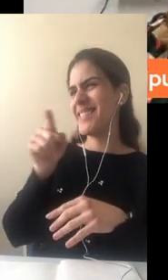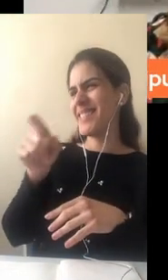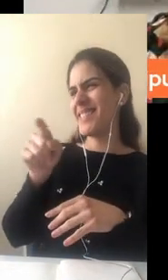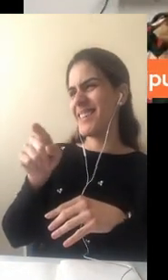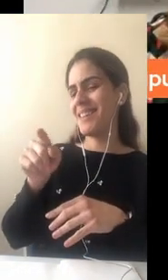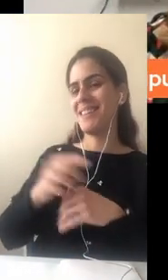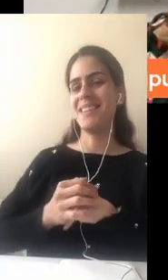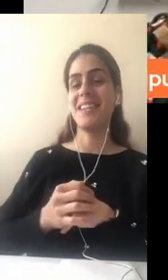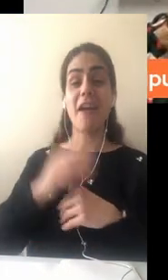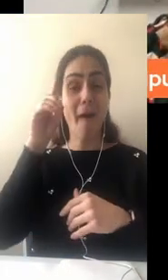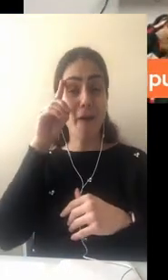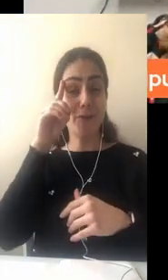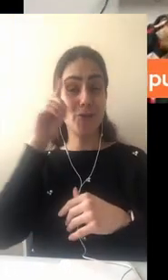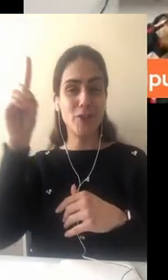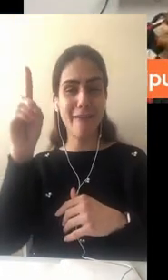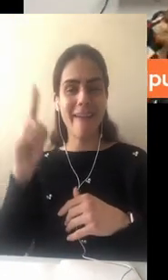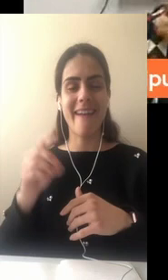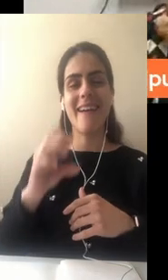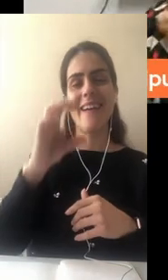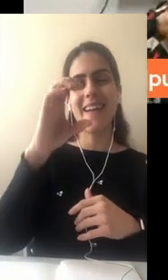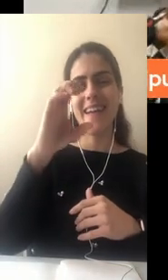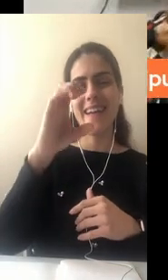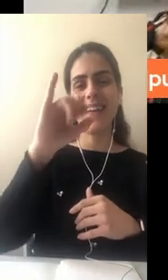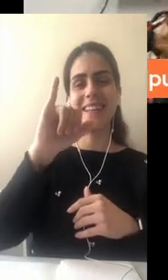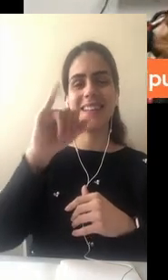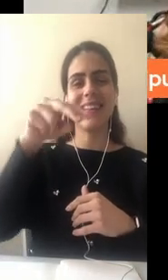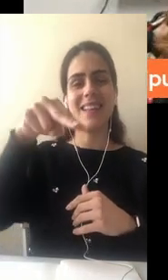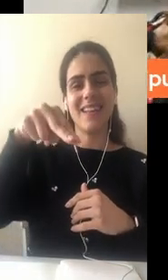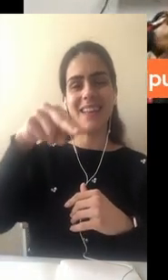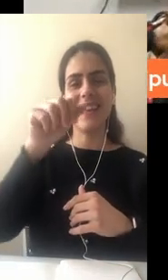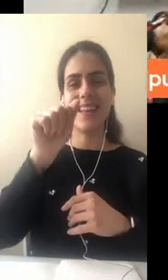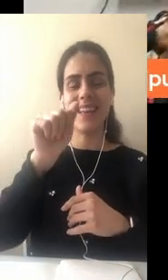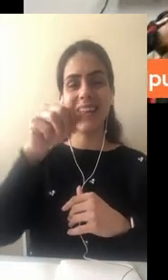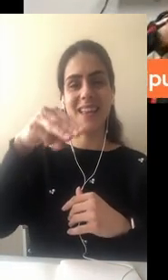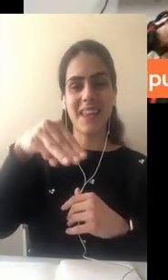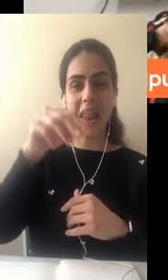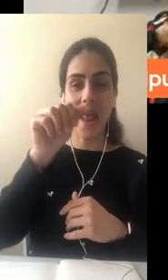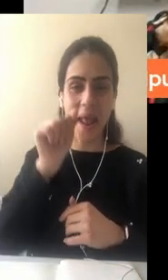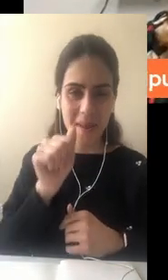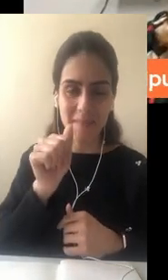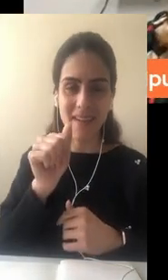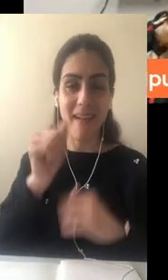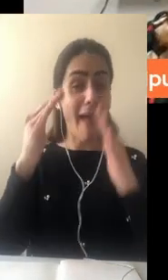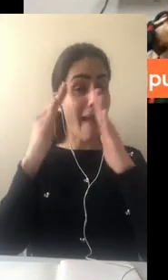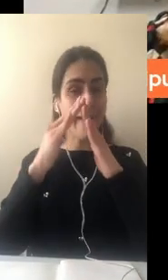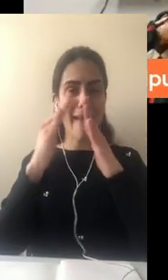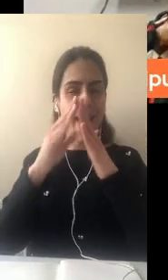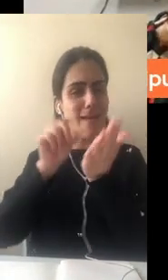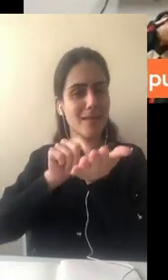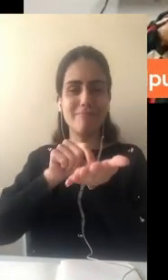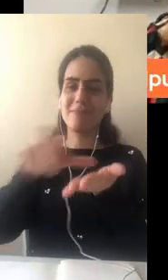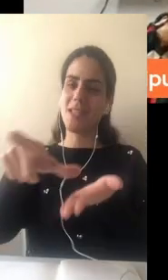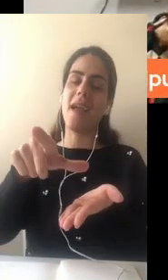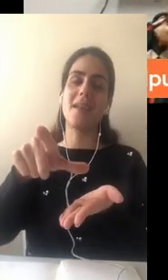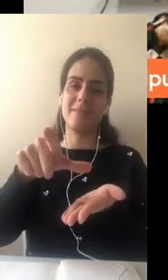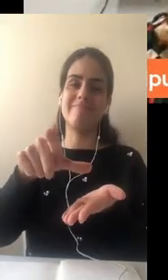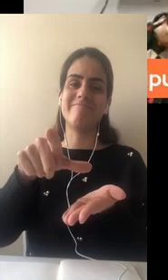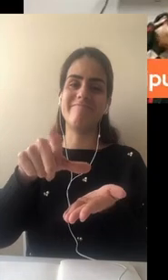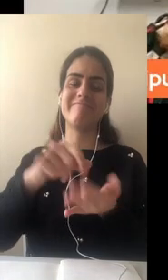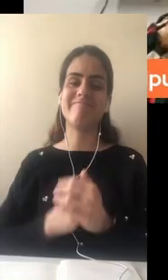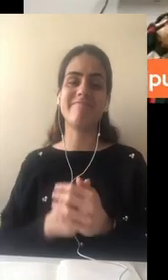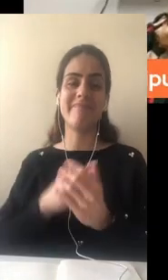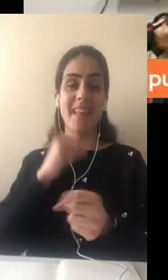isso muito com o Theo, né? Era dia de cinema. Então, eu sempre fiz isso. Eu acho que é uma ótima estratégia, não tem melhor. Essa aqui é a